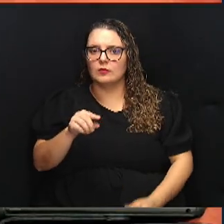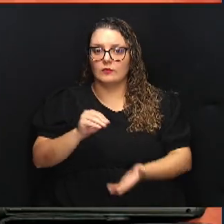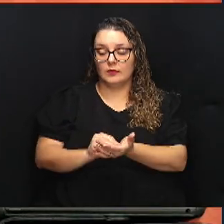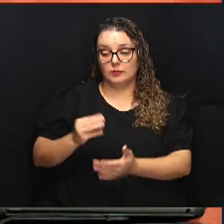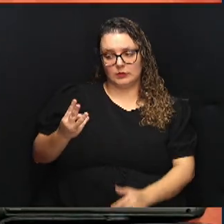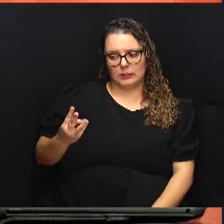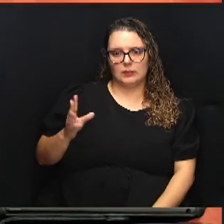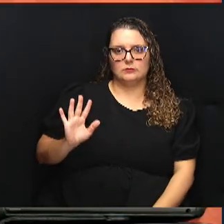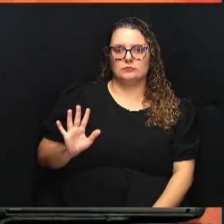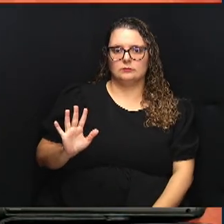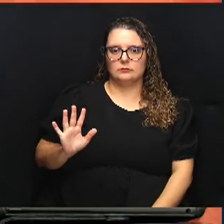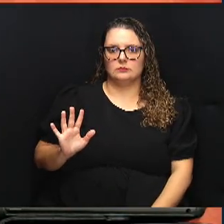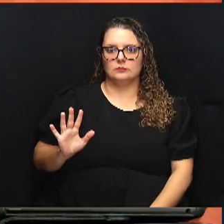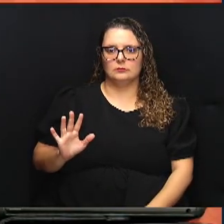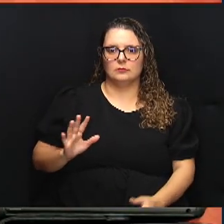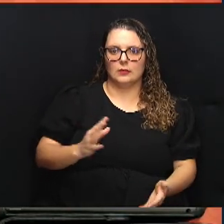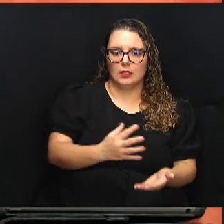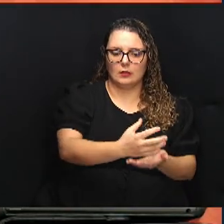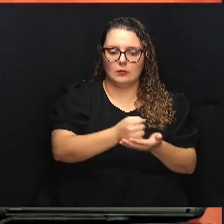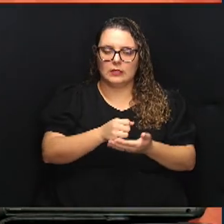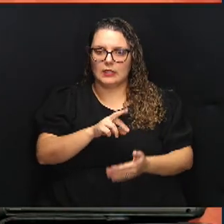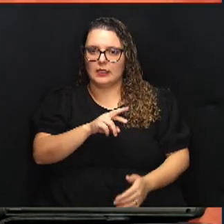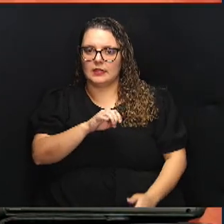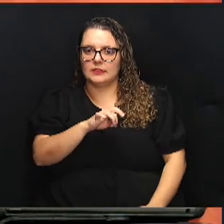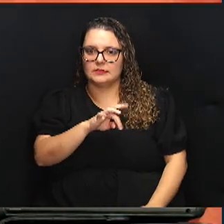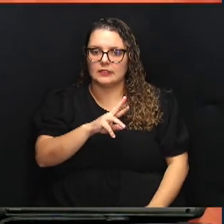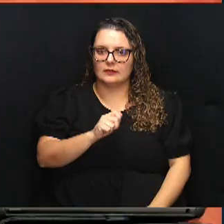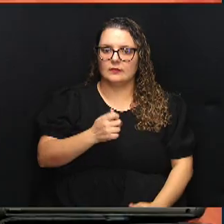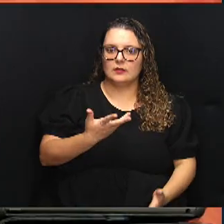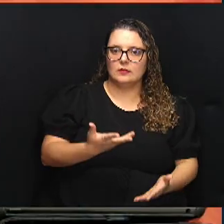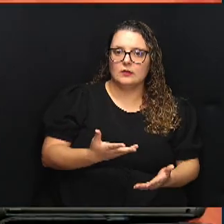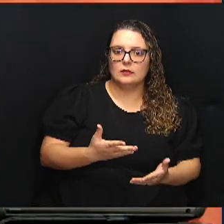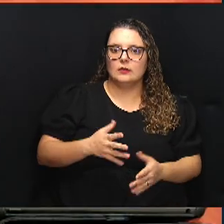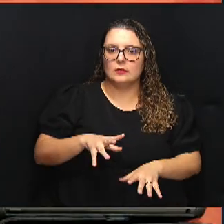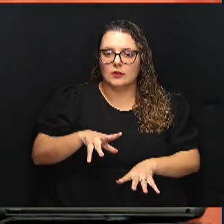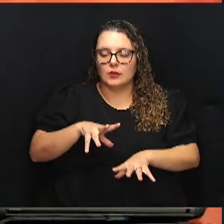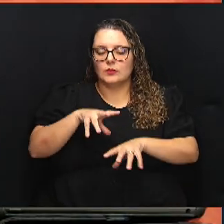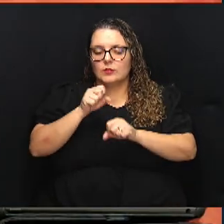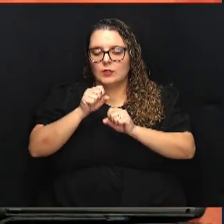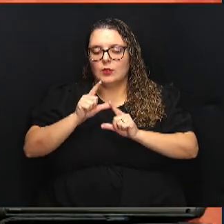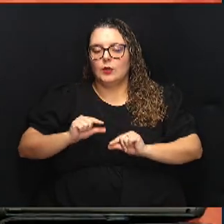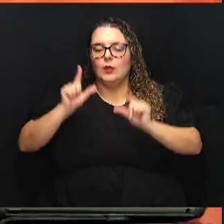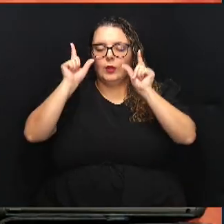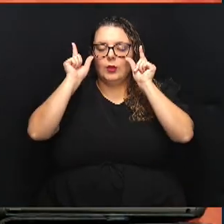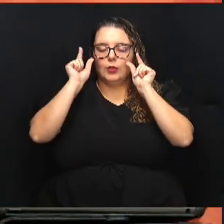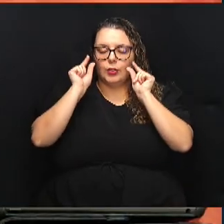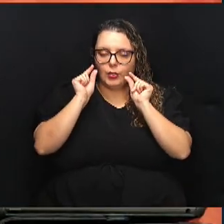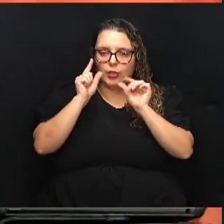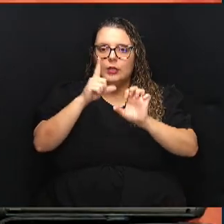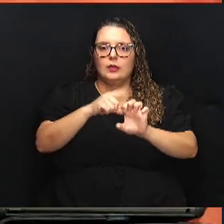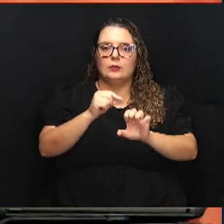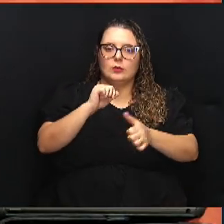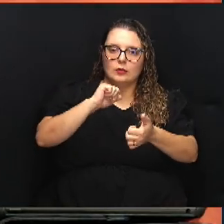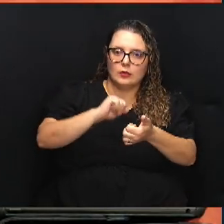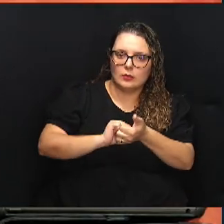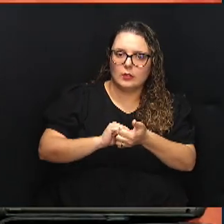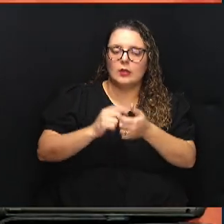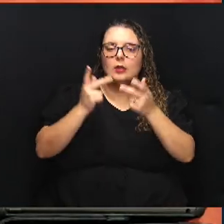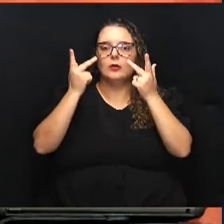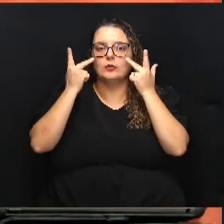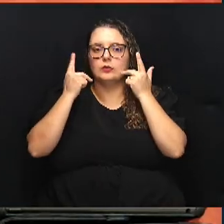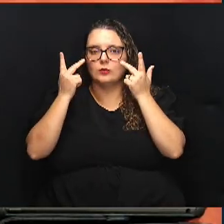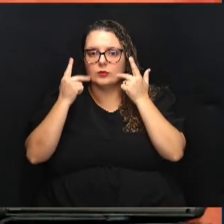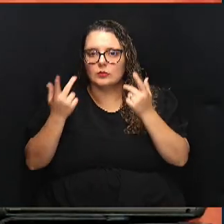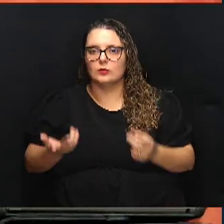3. Pega da reserva. E aí vai te dando respiro para que você empreenda com qualidade, com